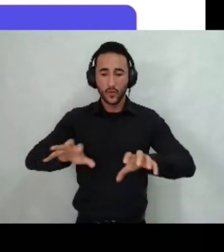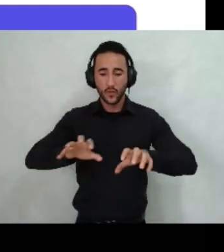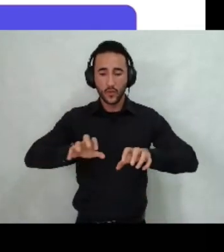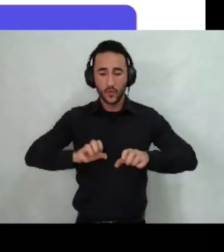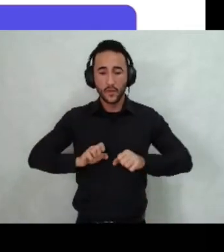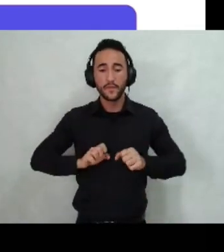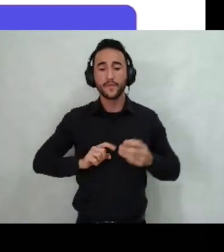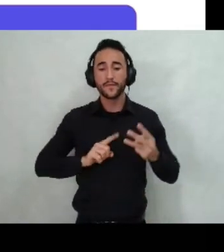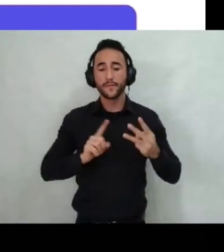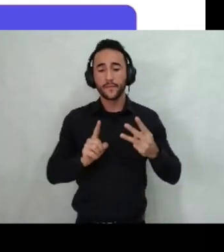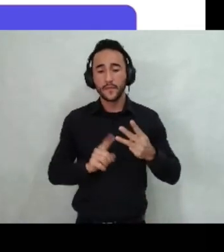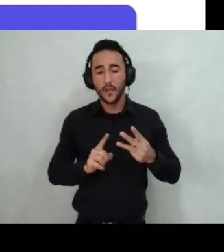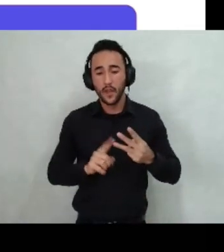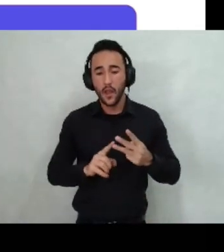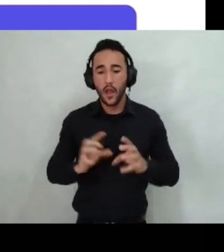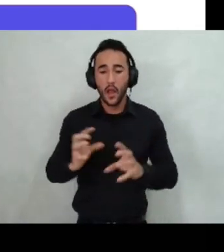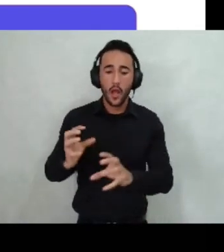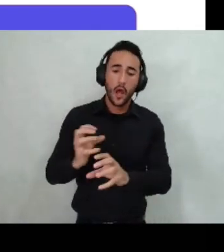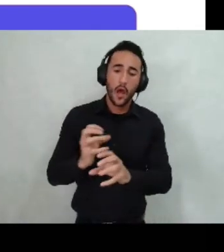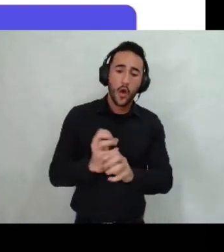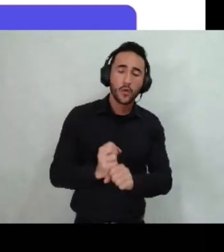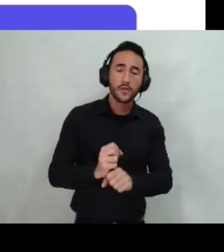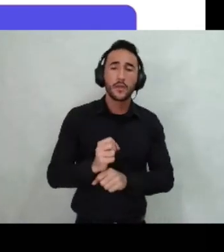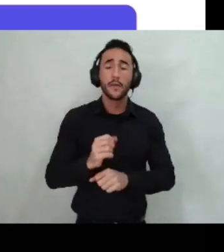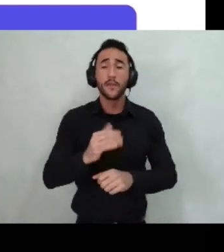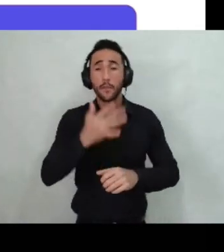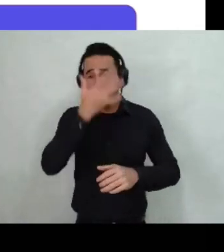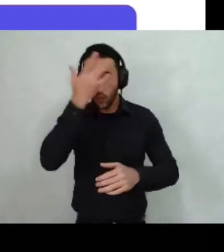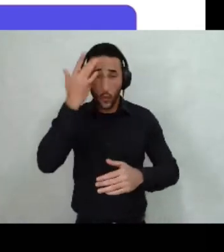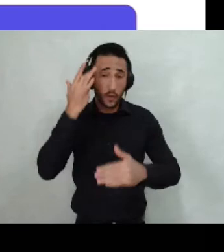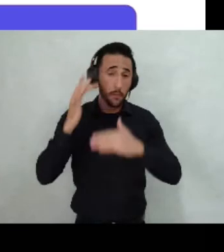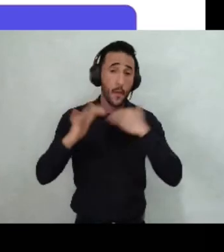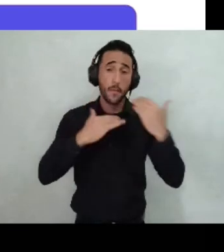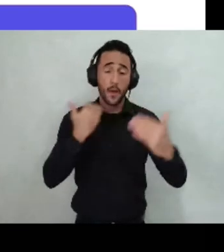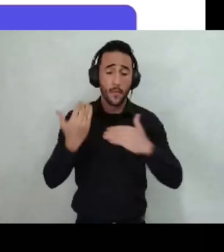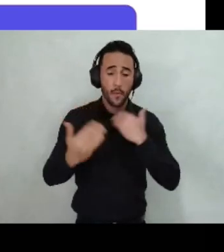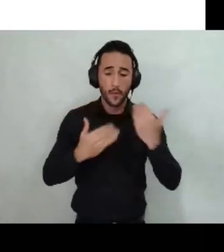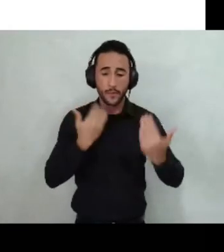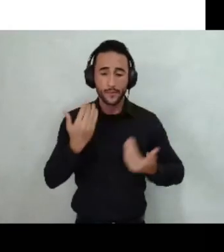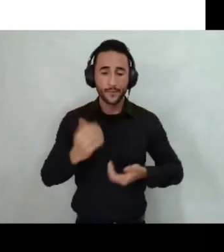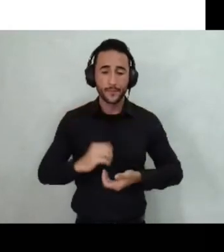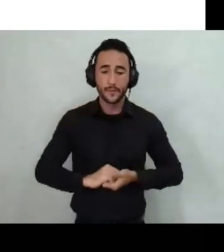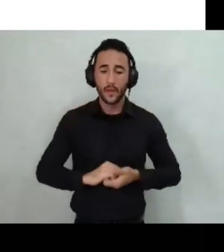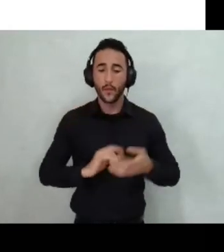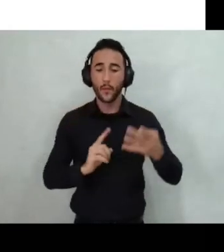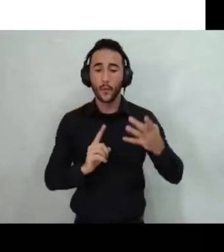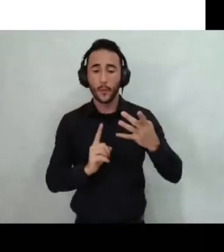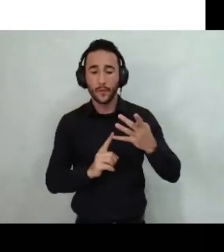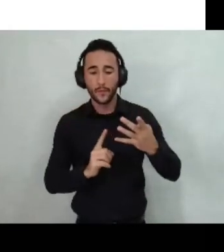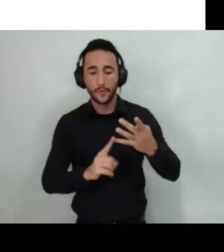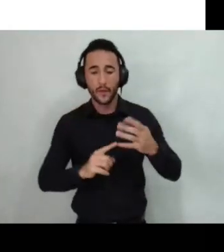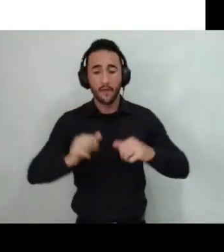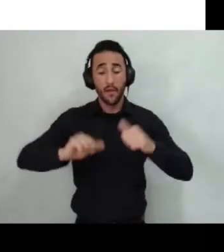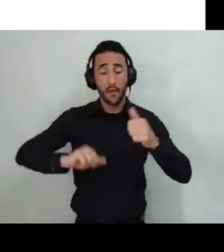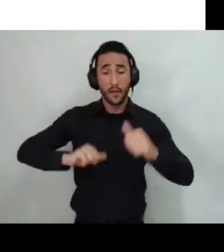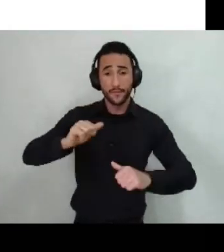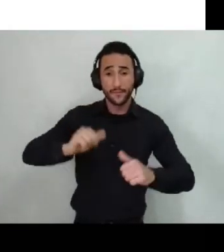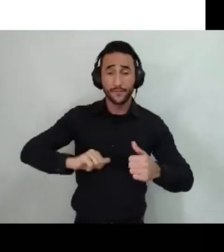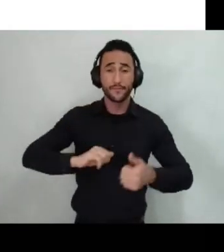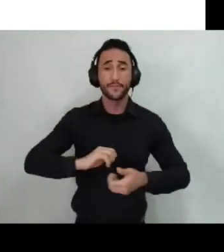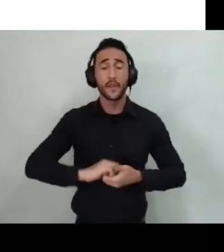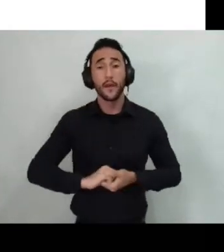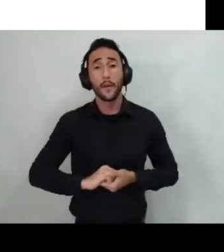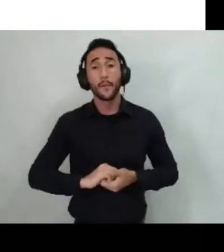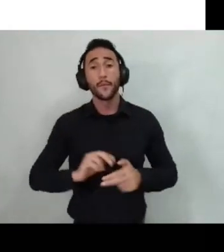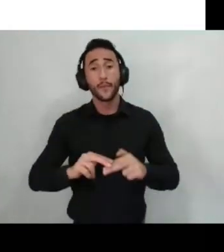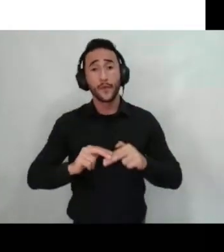e avaliar o nível de conhecimento, adesão da população às medidas de isolamento e risco de transmissão. Para isso, utilizamos uma